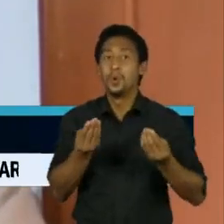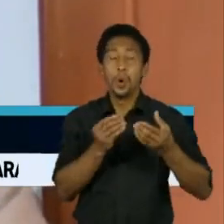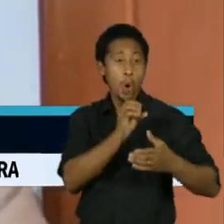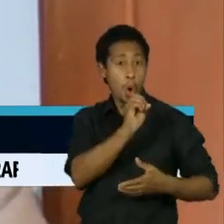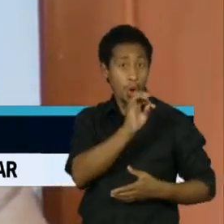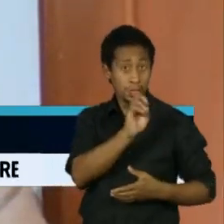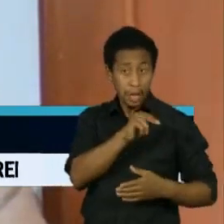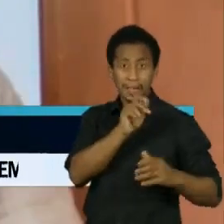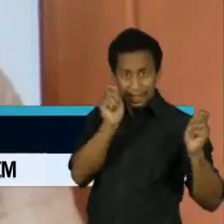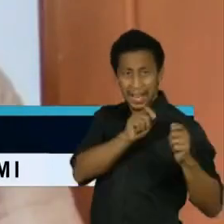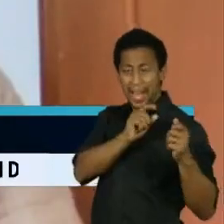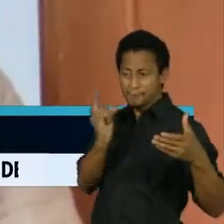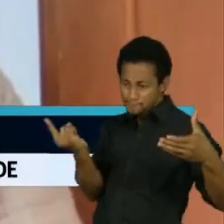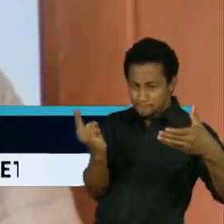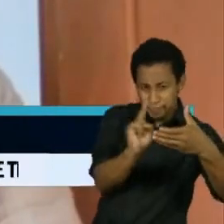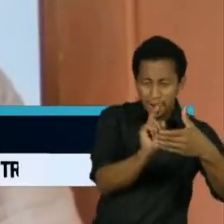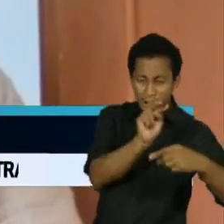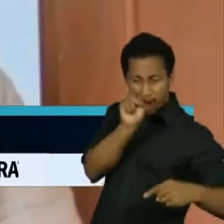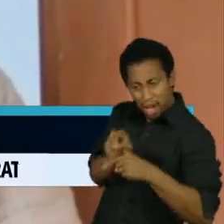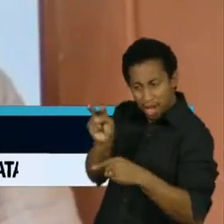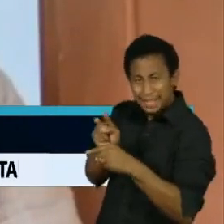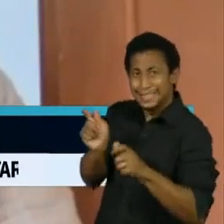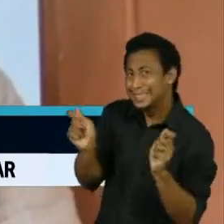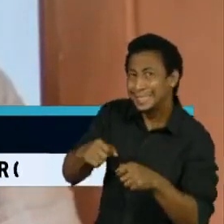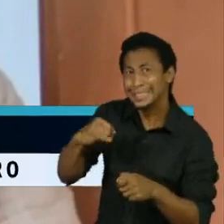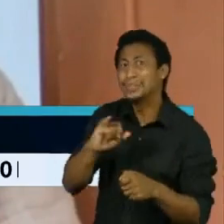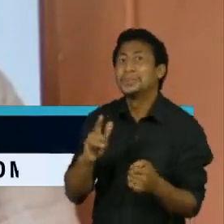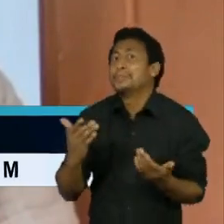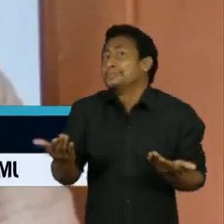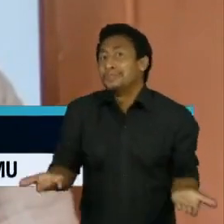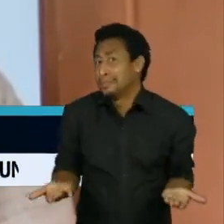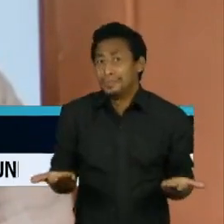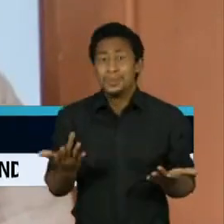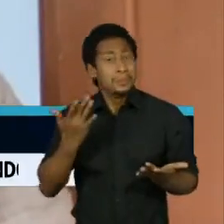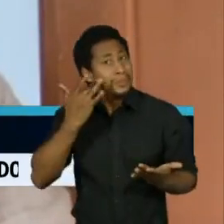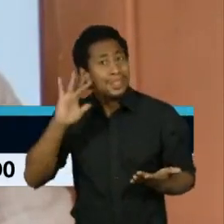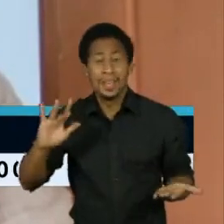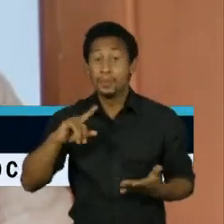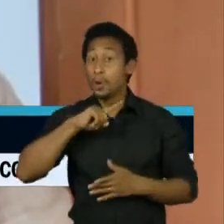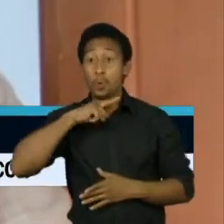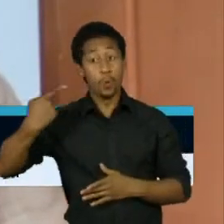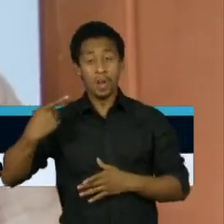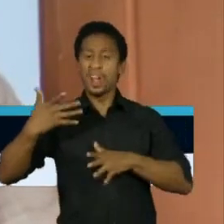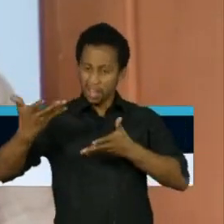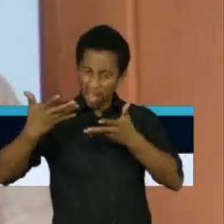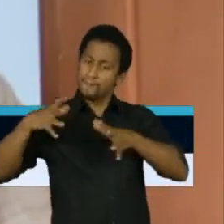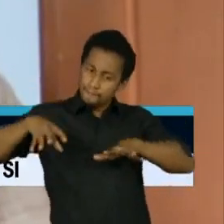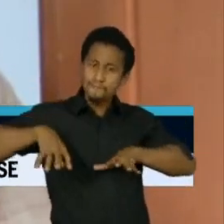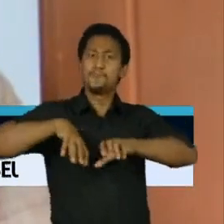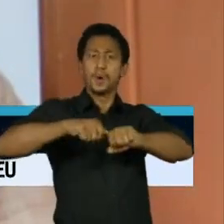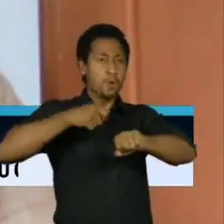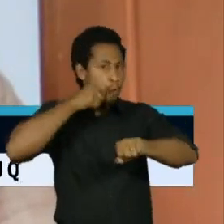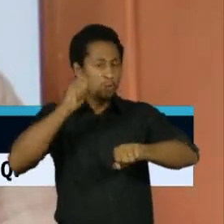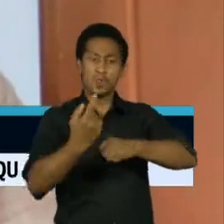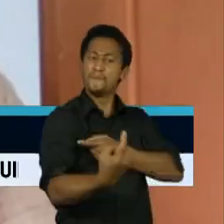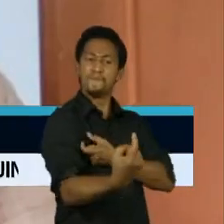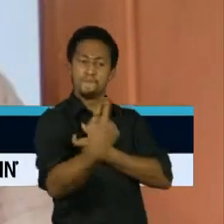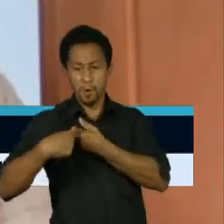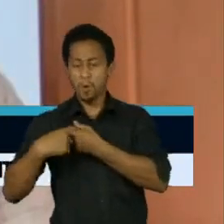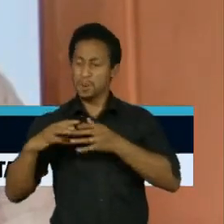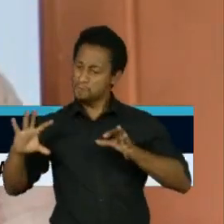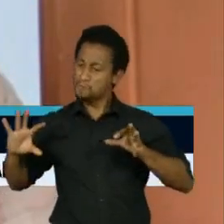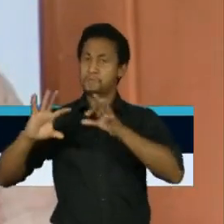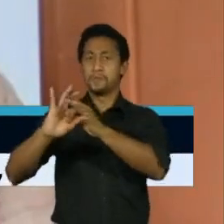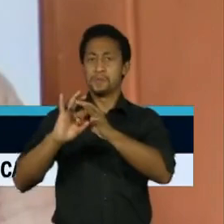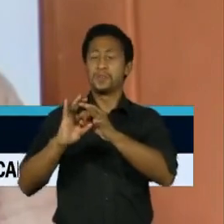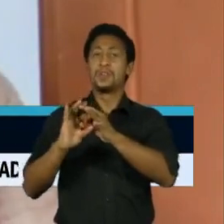um membro da aliança. Não é uma tentativa de reconstrução do Império Soviético, é uma tentativa de reconstrução do antigo